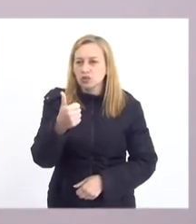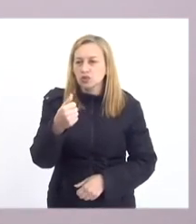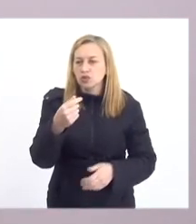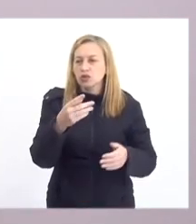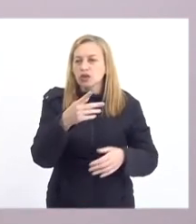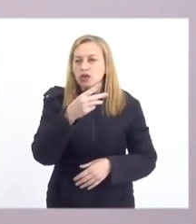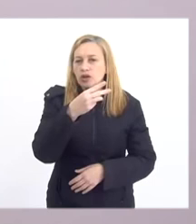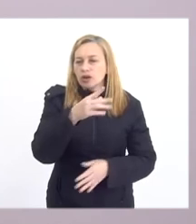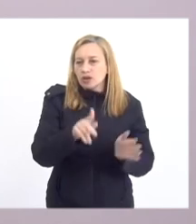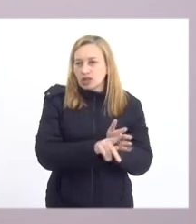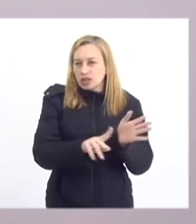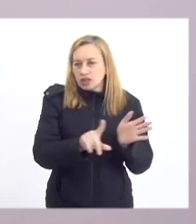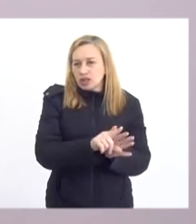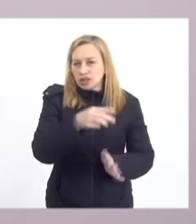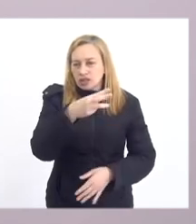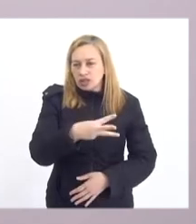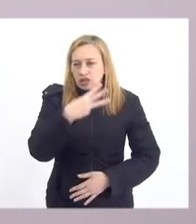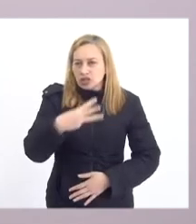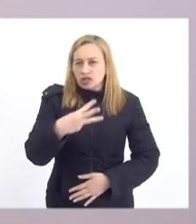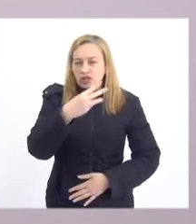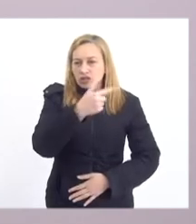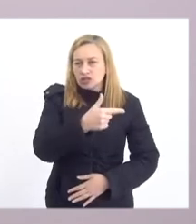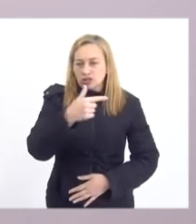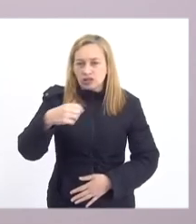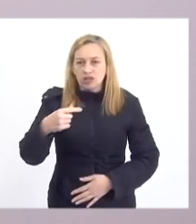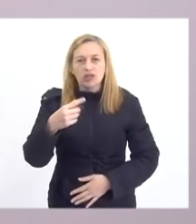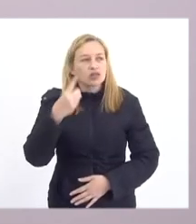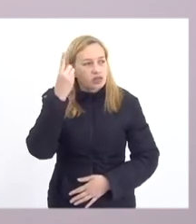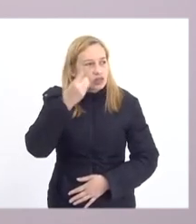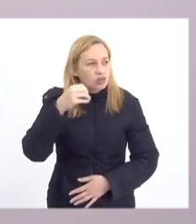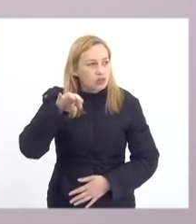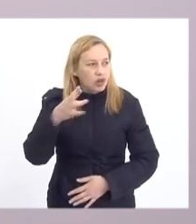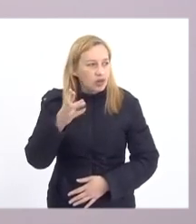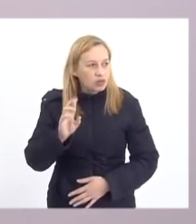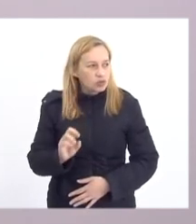de lei 3398/2017, autoria deputado Marcos Miller,